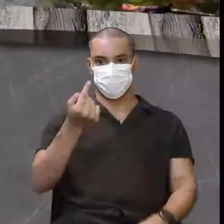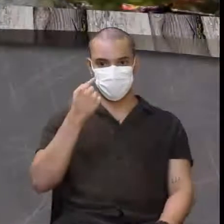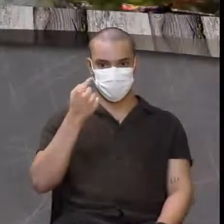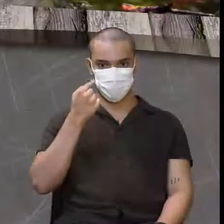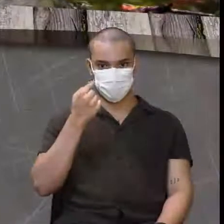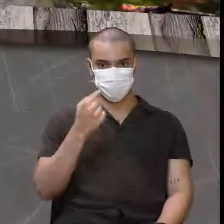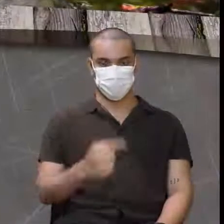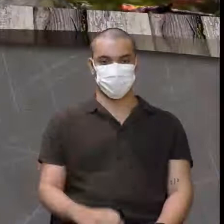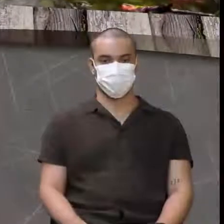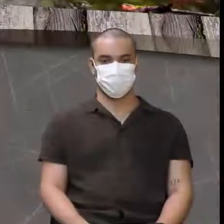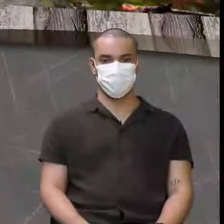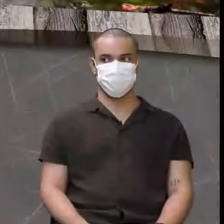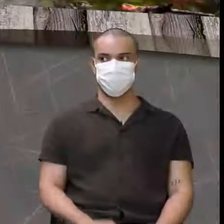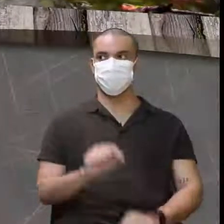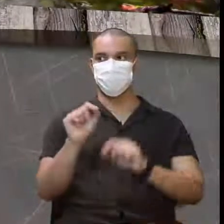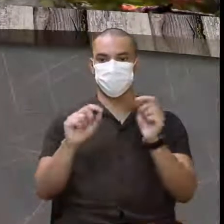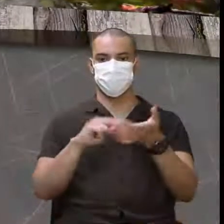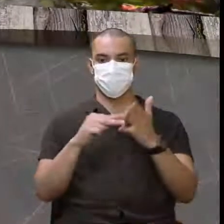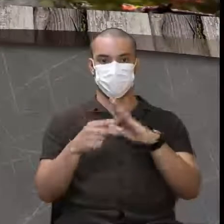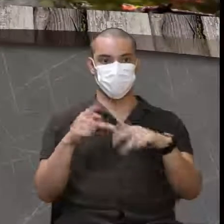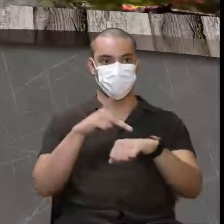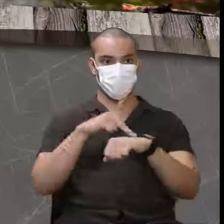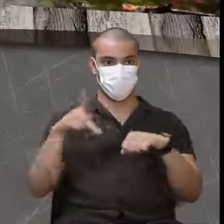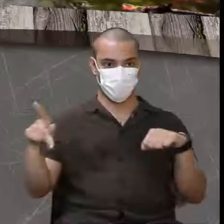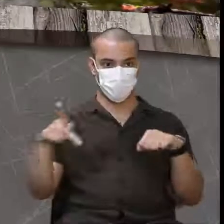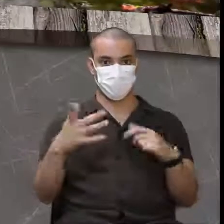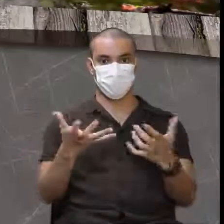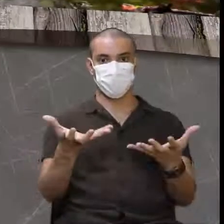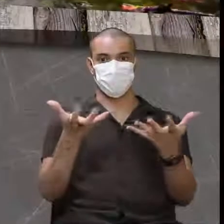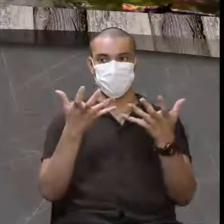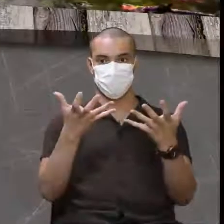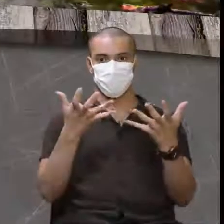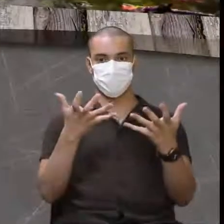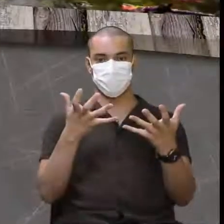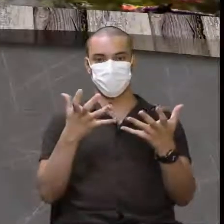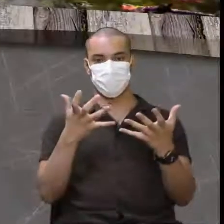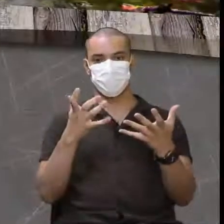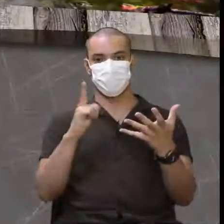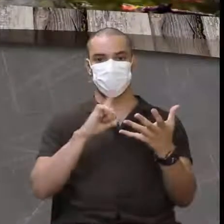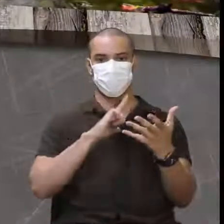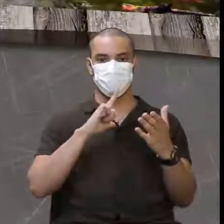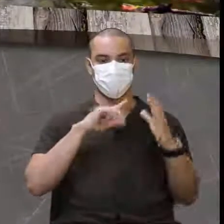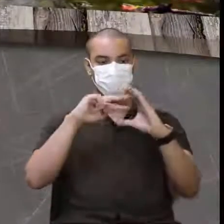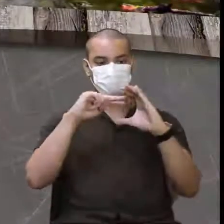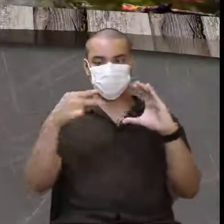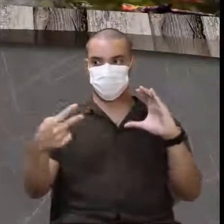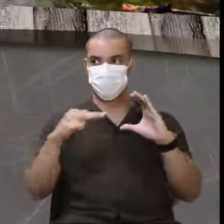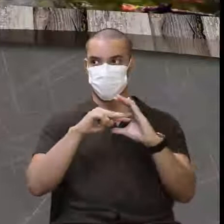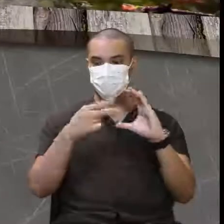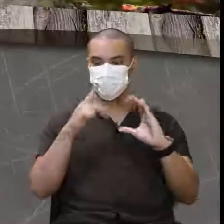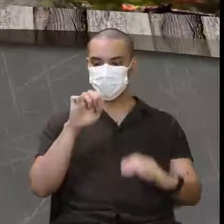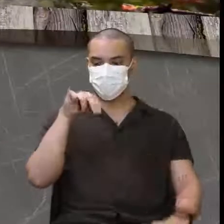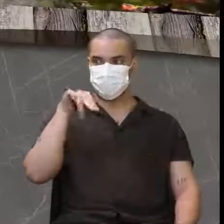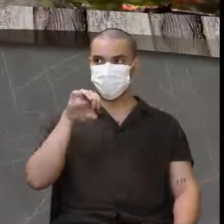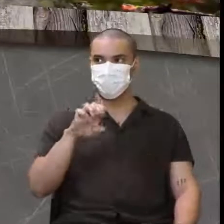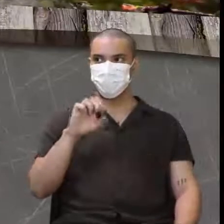vamos lá. O que essas linhagens puras? Eles queriam os genes, os pares de genes